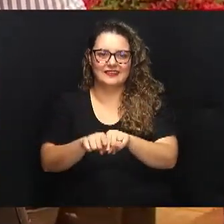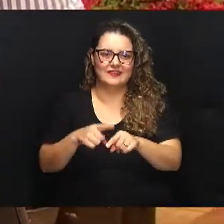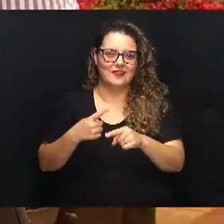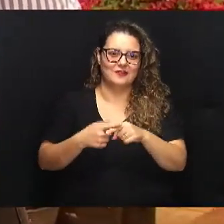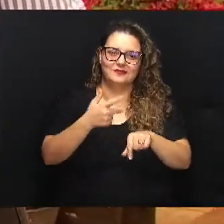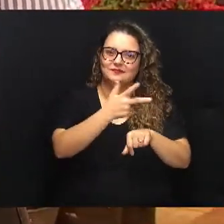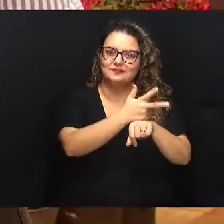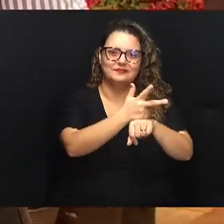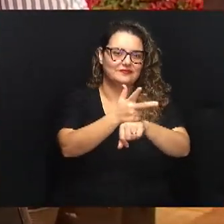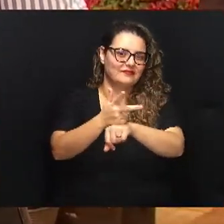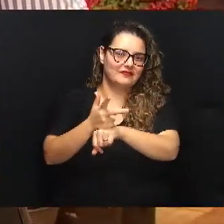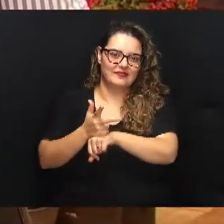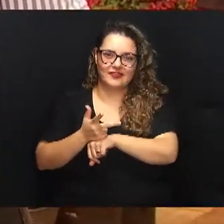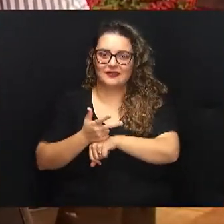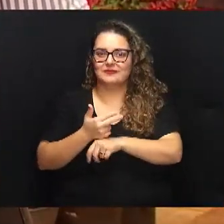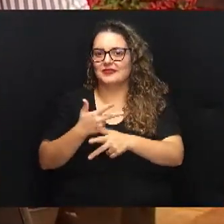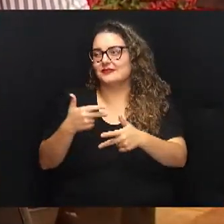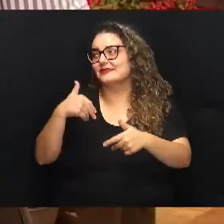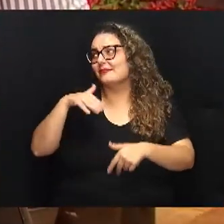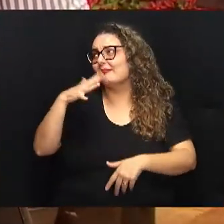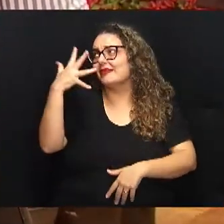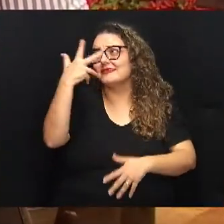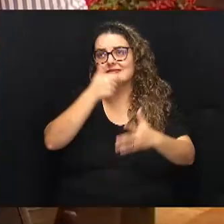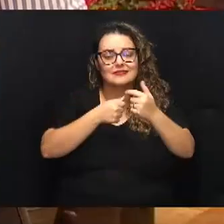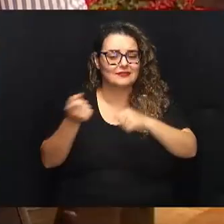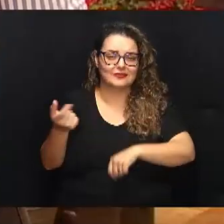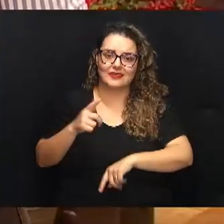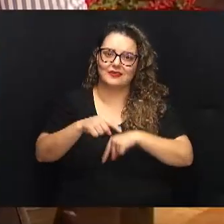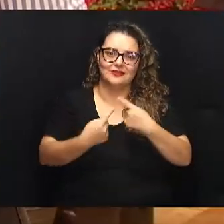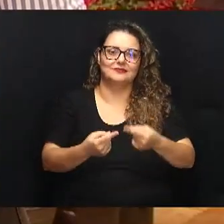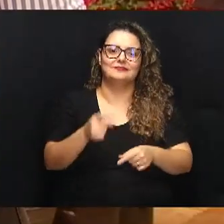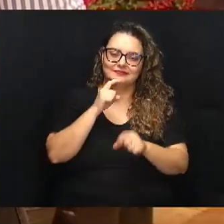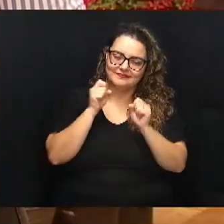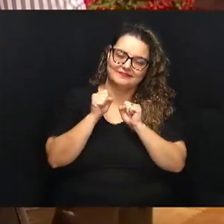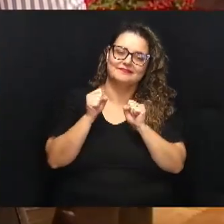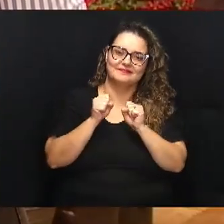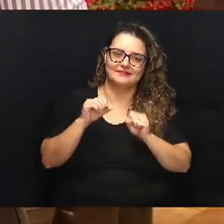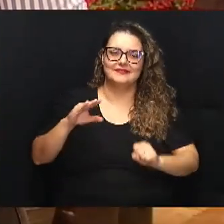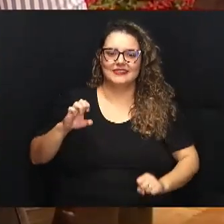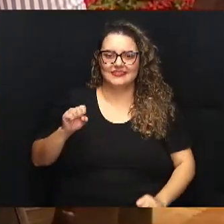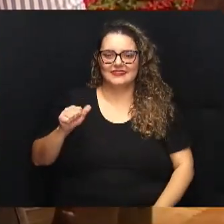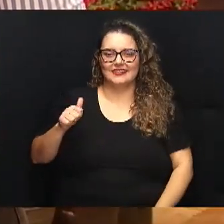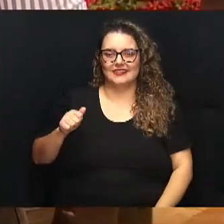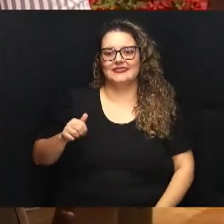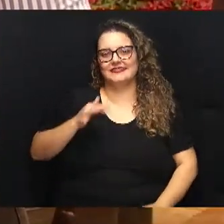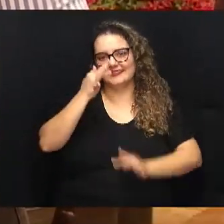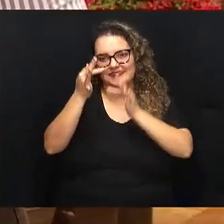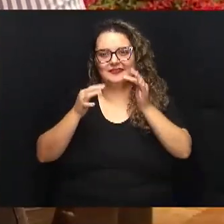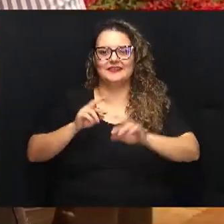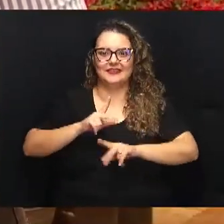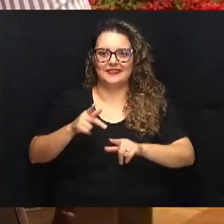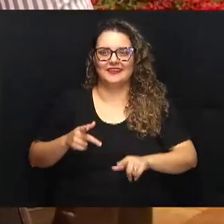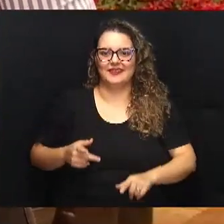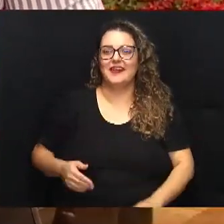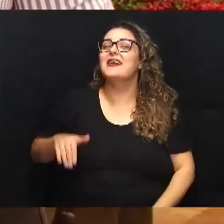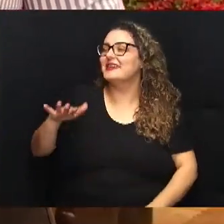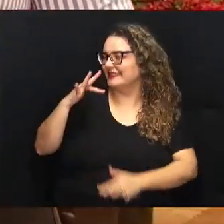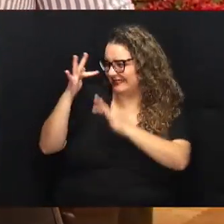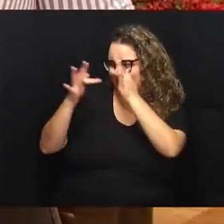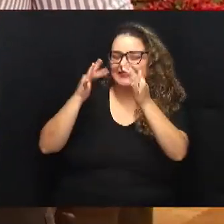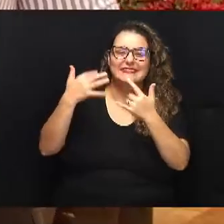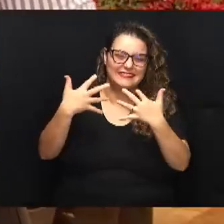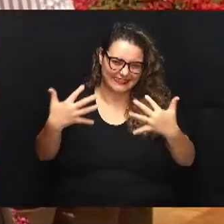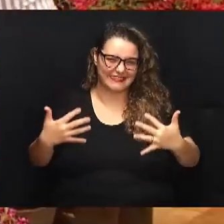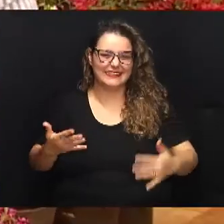filmando assim, uma coisa mais linda que a outra. Então é inverno, mas o inverno na Ceasa Flores é diferente, então vem para cá, é mais